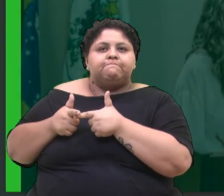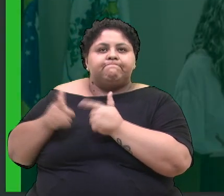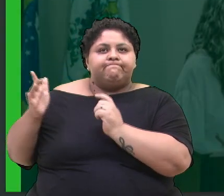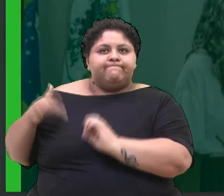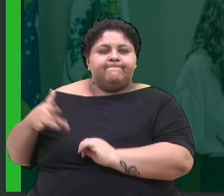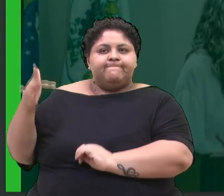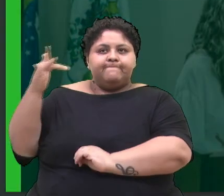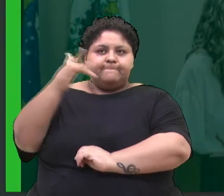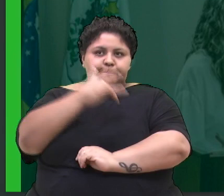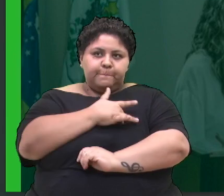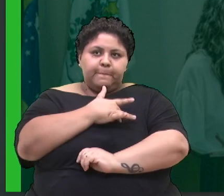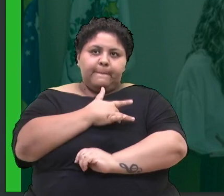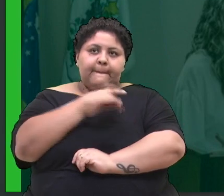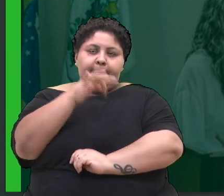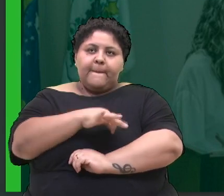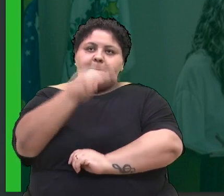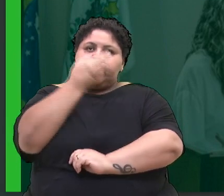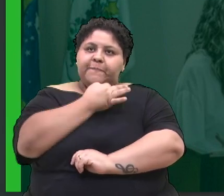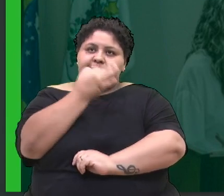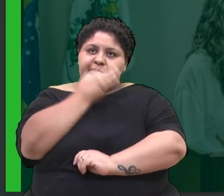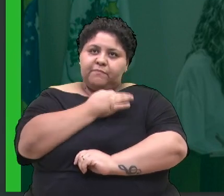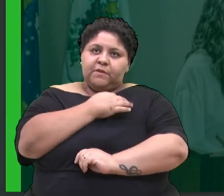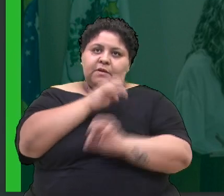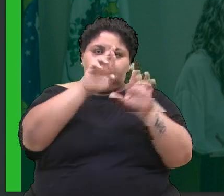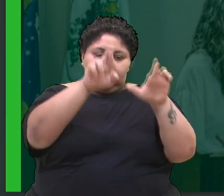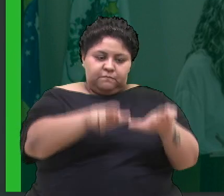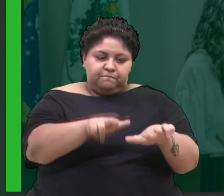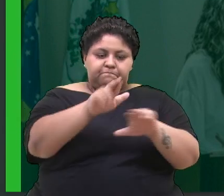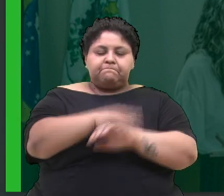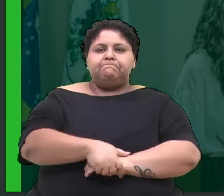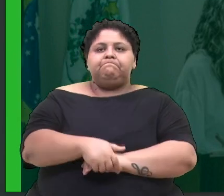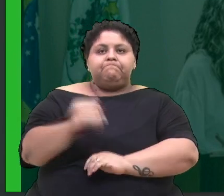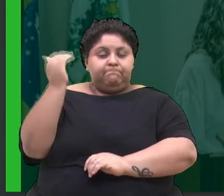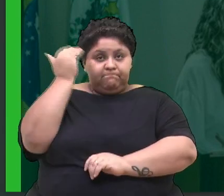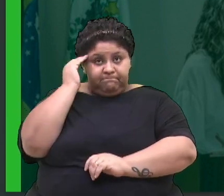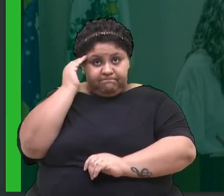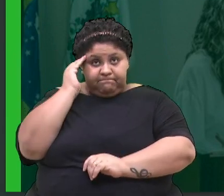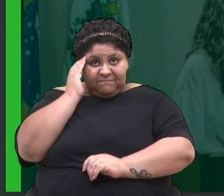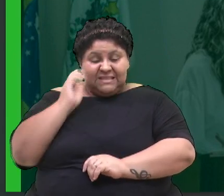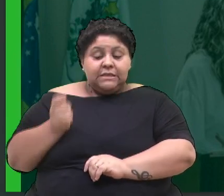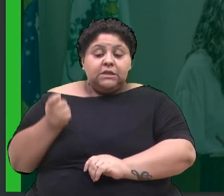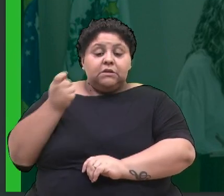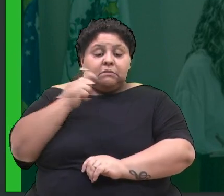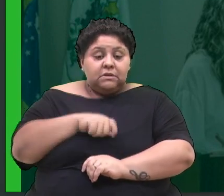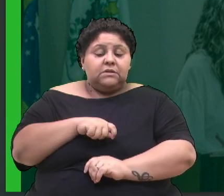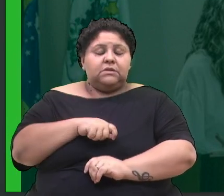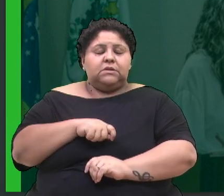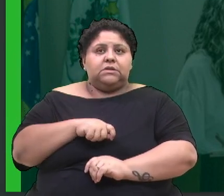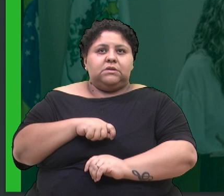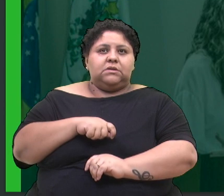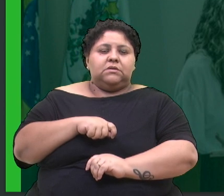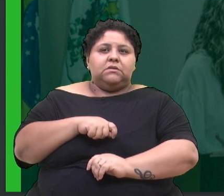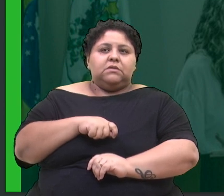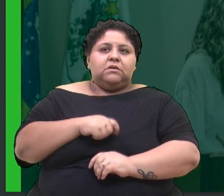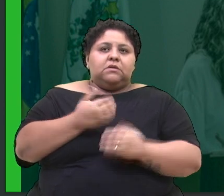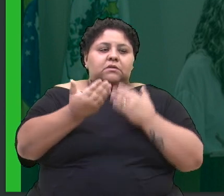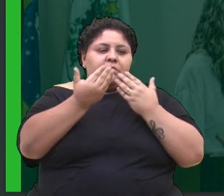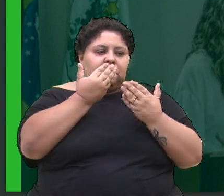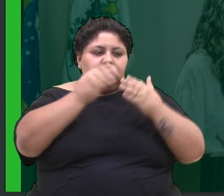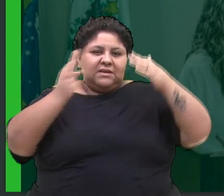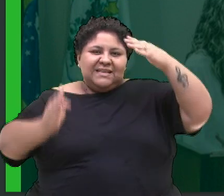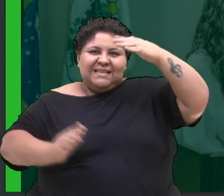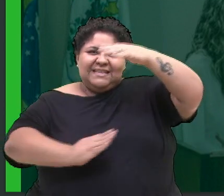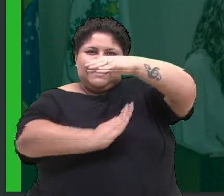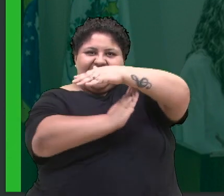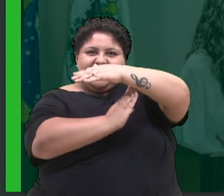saúde de Caxias e região. Sabemos da necessidade da revisão do teto MAC,